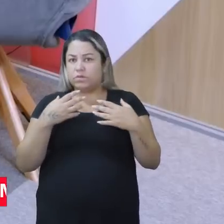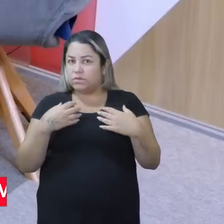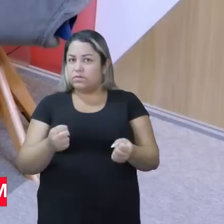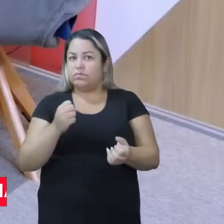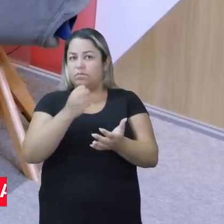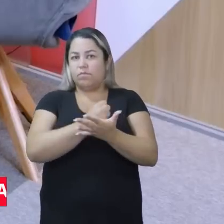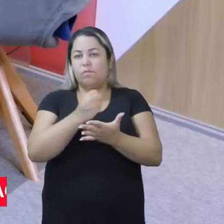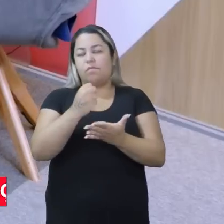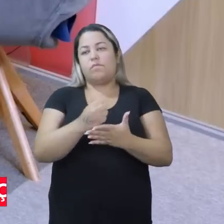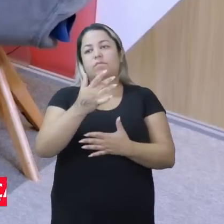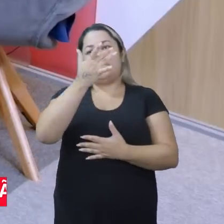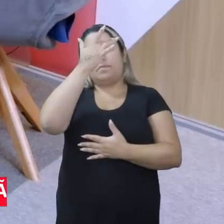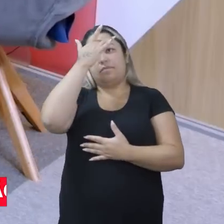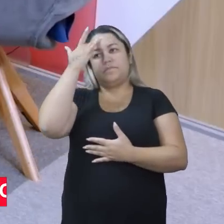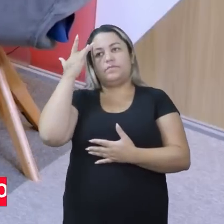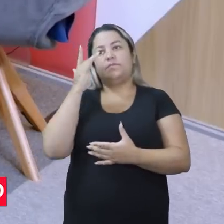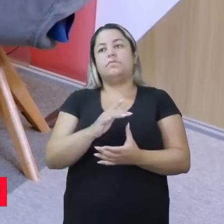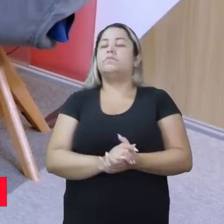essas pessoas?